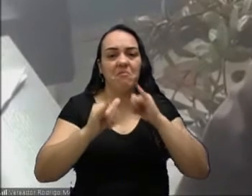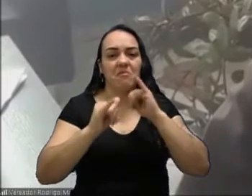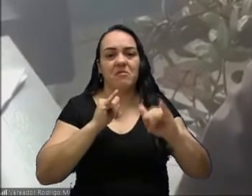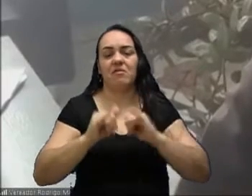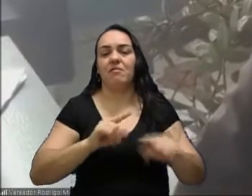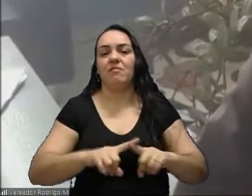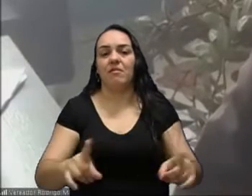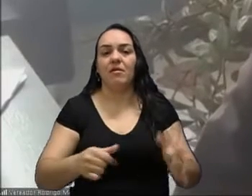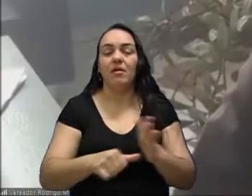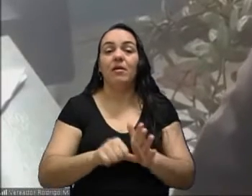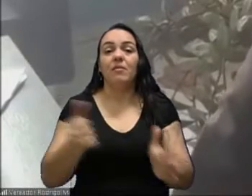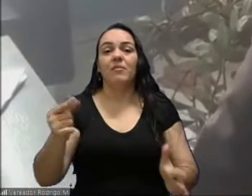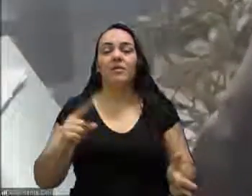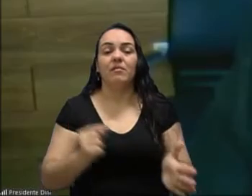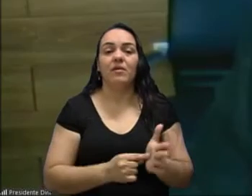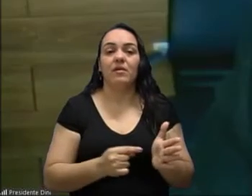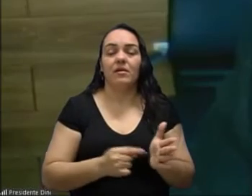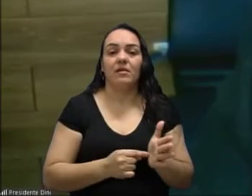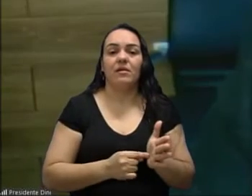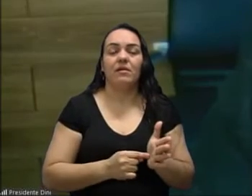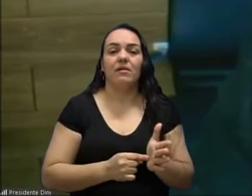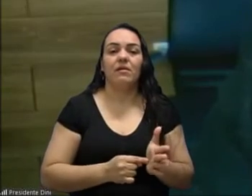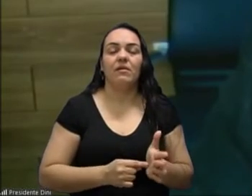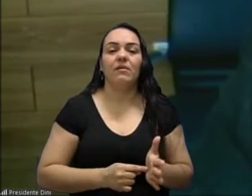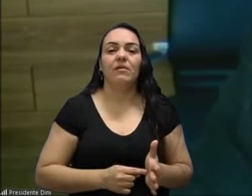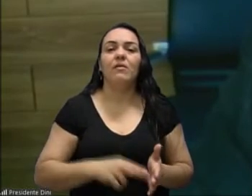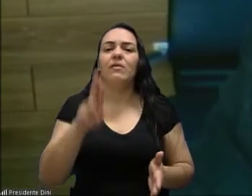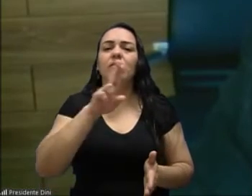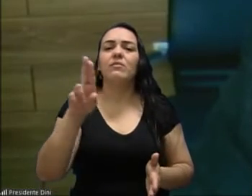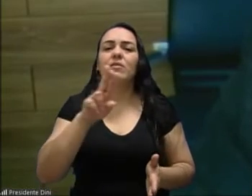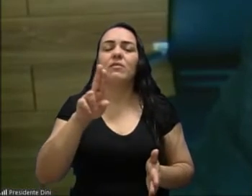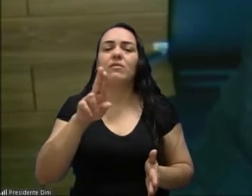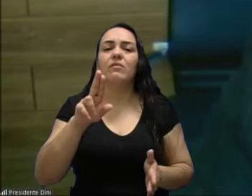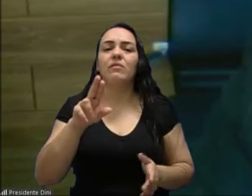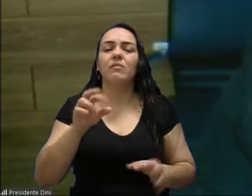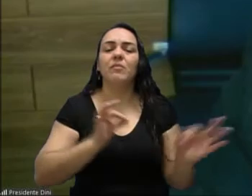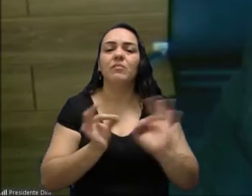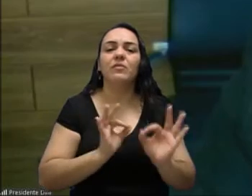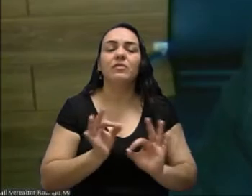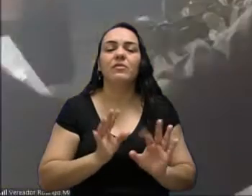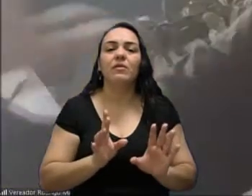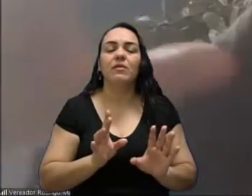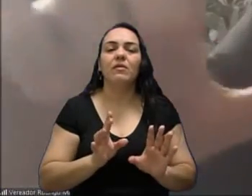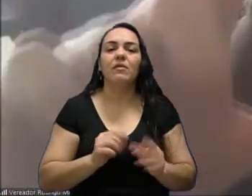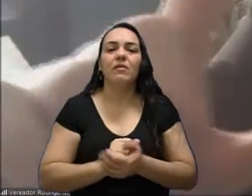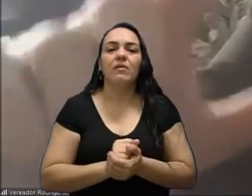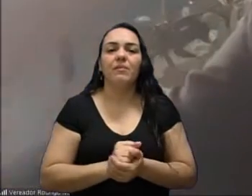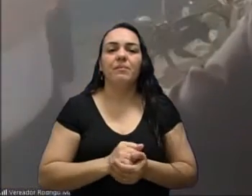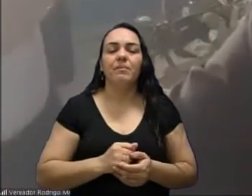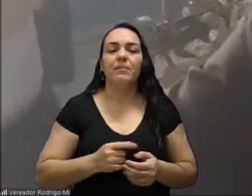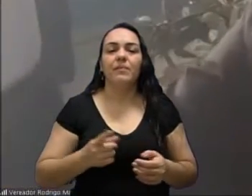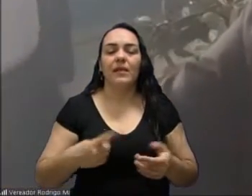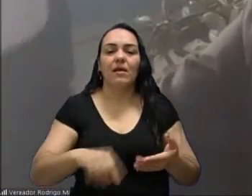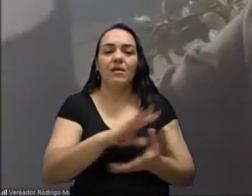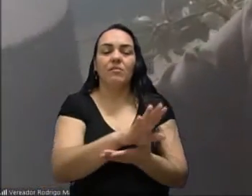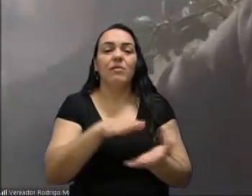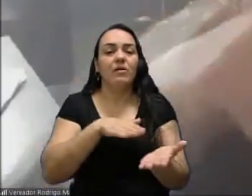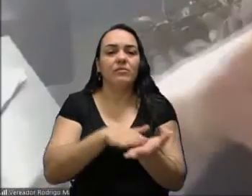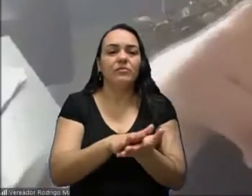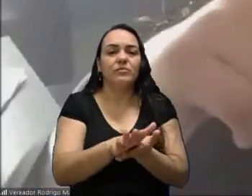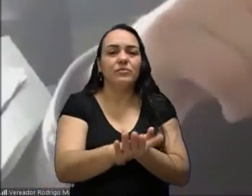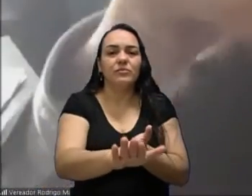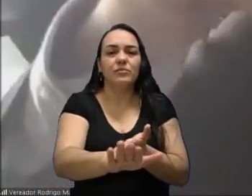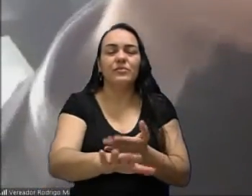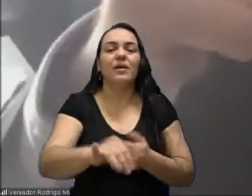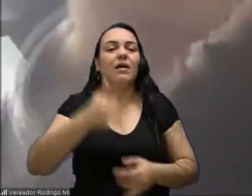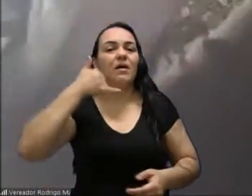Esse é o primeiro ponto. Qual que é o nome, qual que o número do projeto? Eles estão descendo a cópia para mim, acabaram